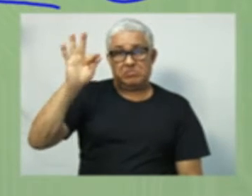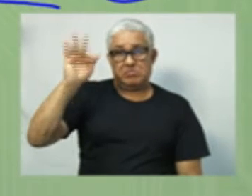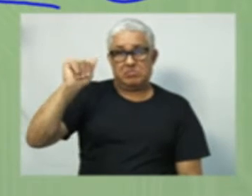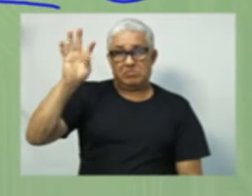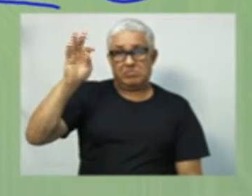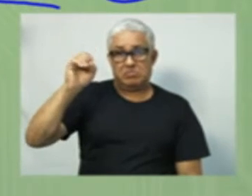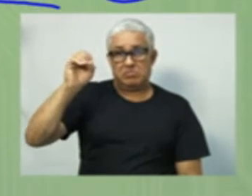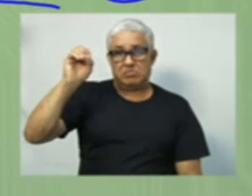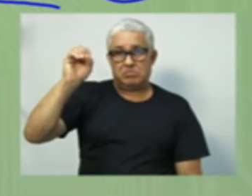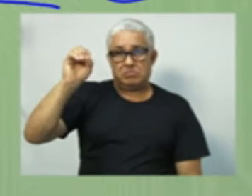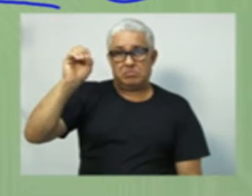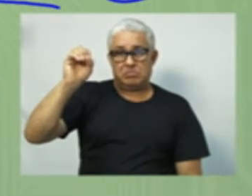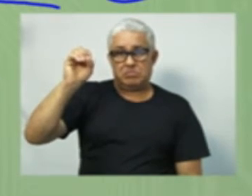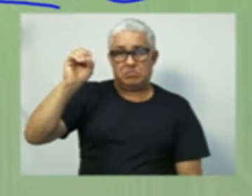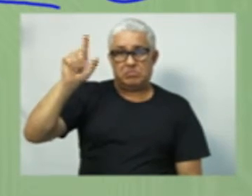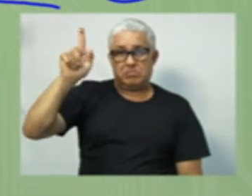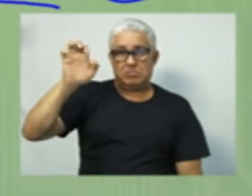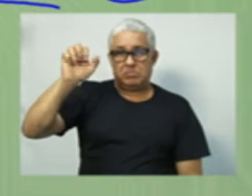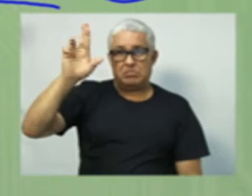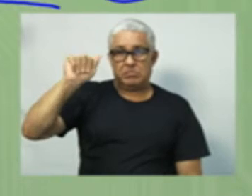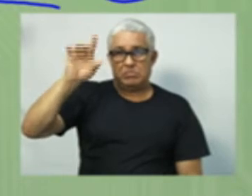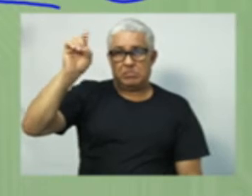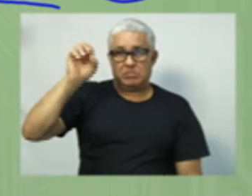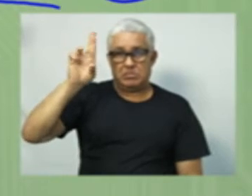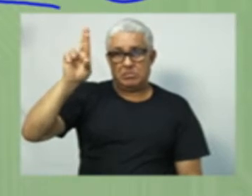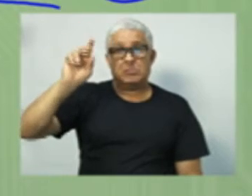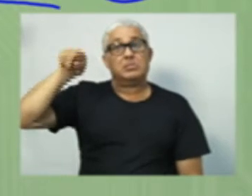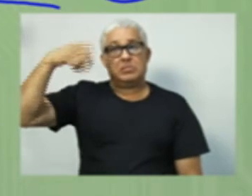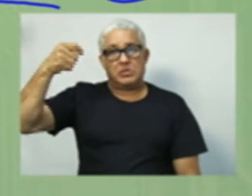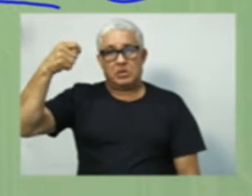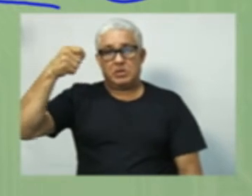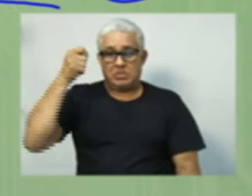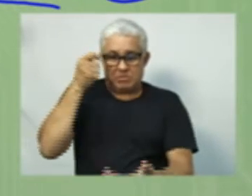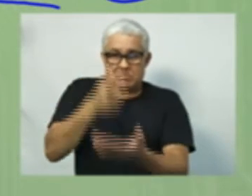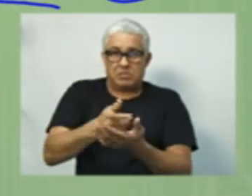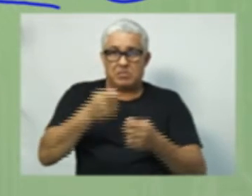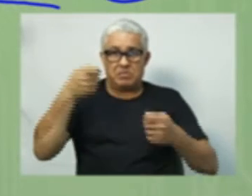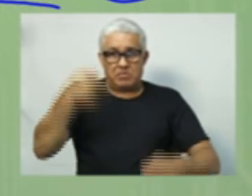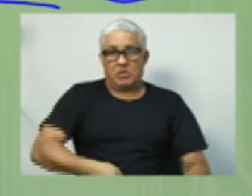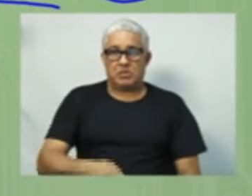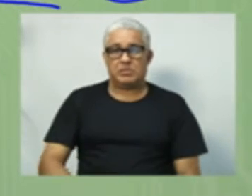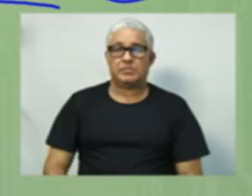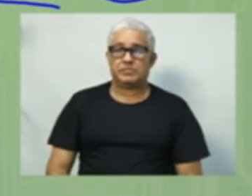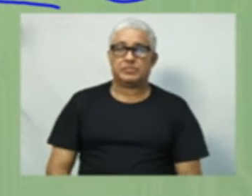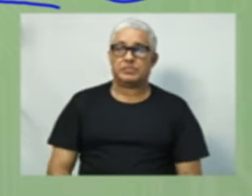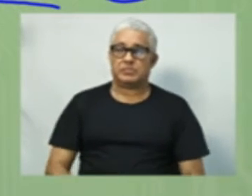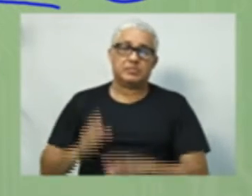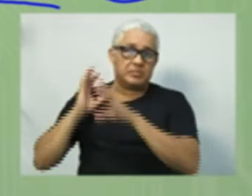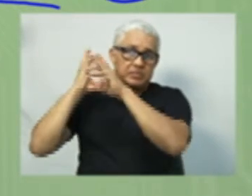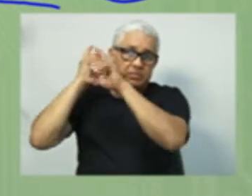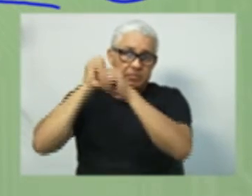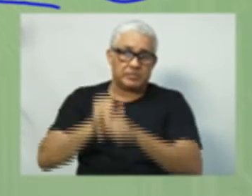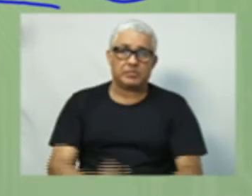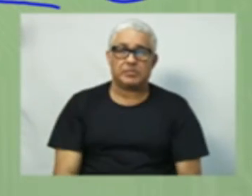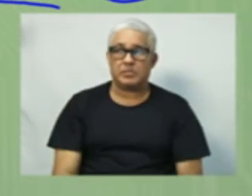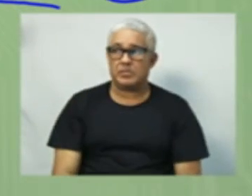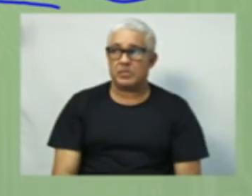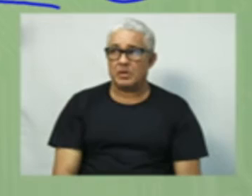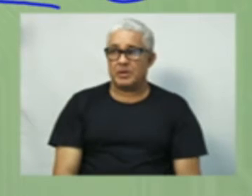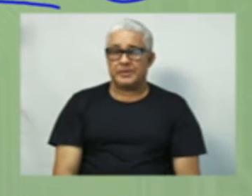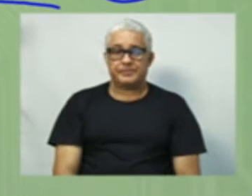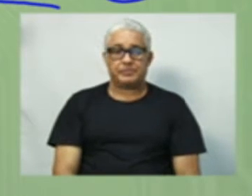fato gerador para acontecer a cobrança. Antes de passarmos, vamos revisar aqui algumas pessoas